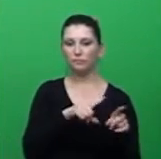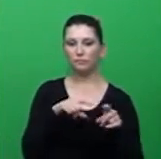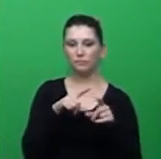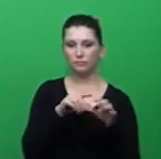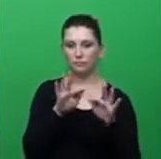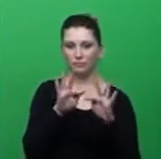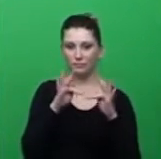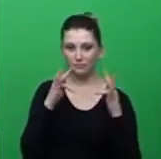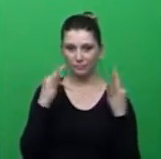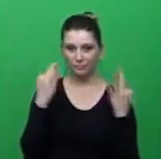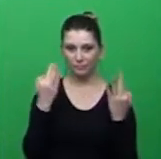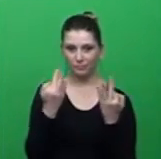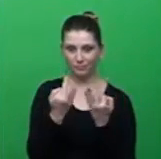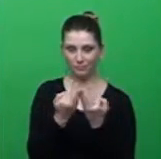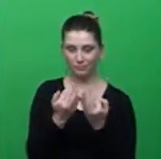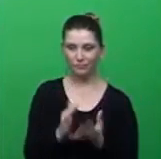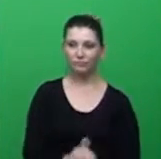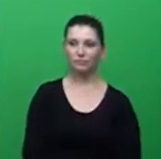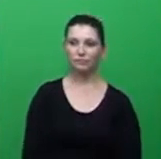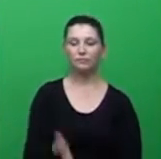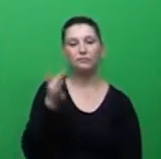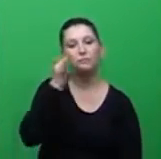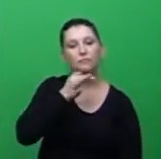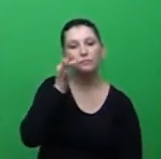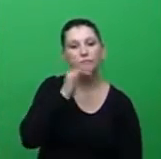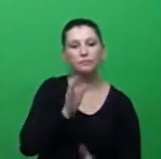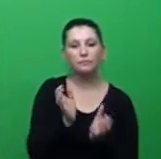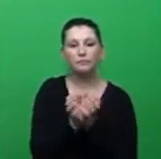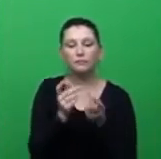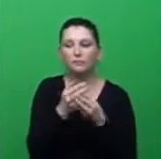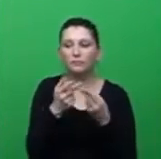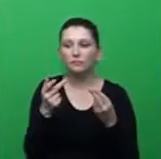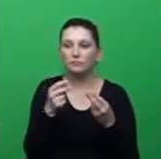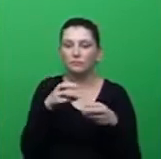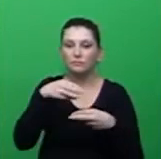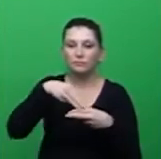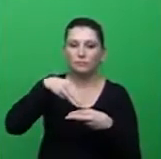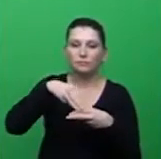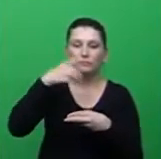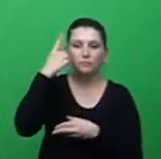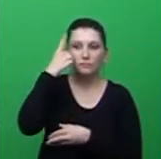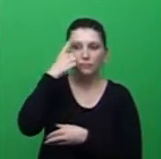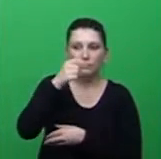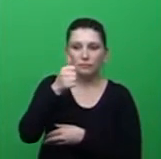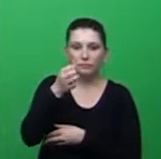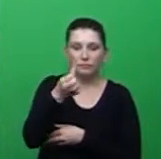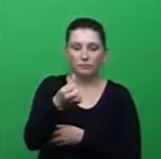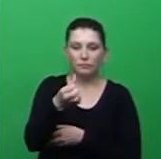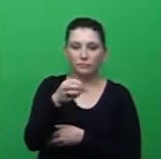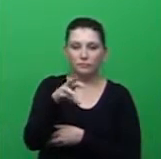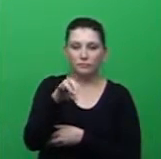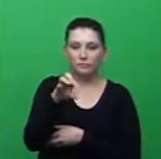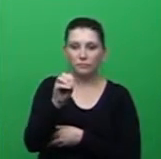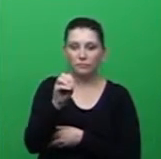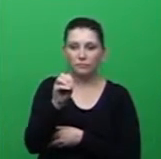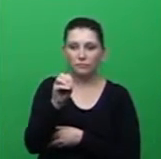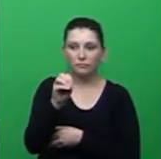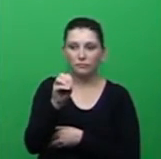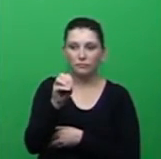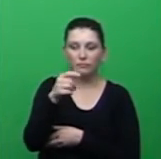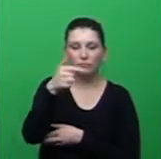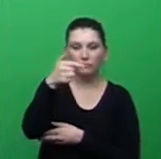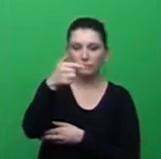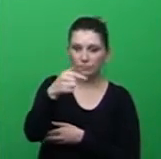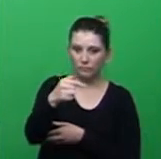familiar, de verduras e frutas no município. Está marcado, então, para o dia 16 de maio, às 7 horas